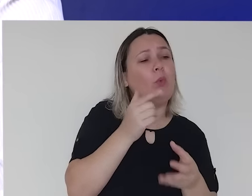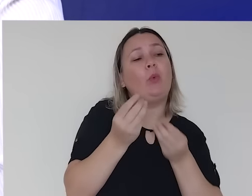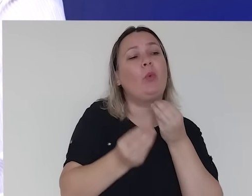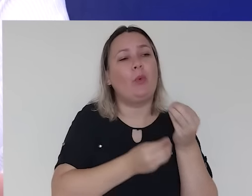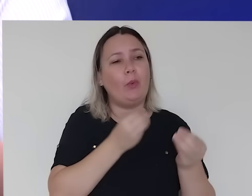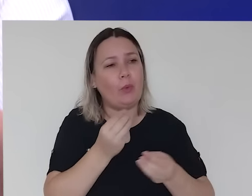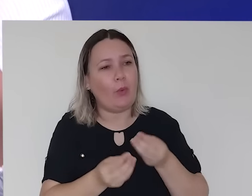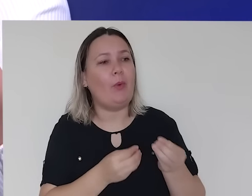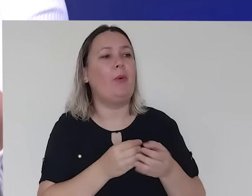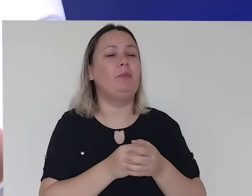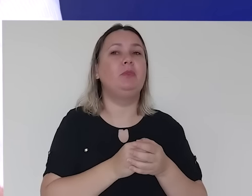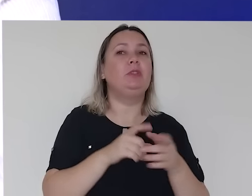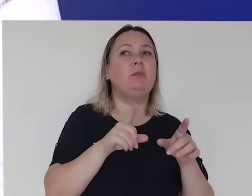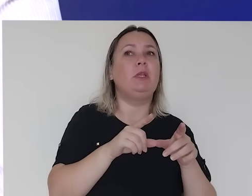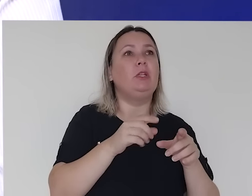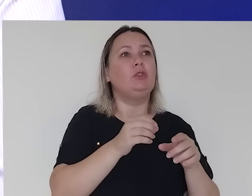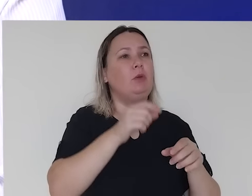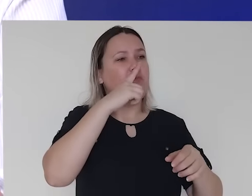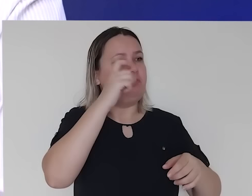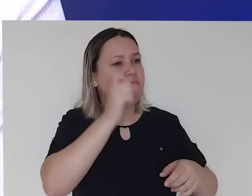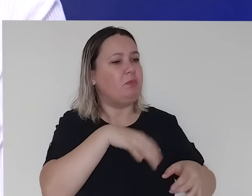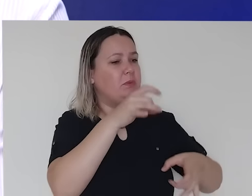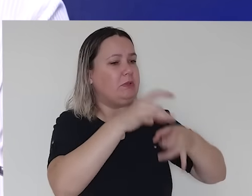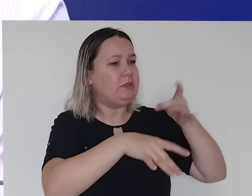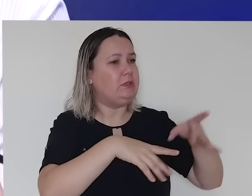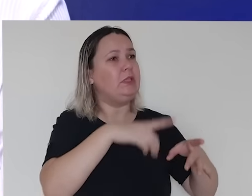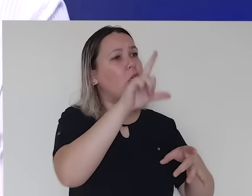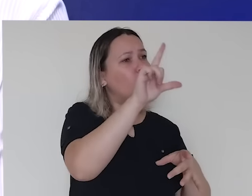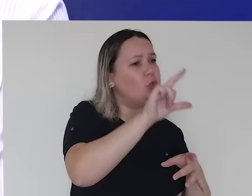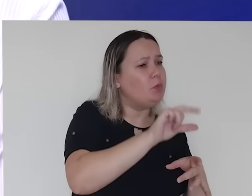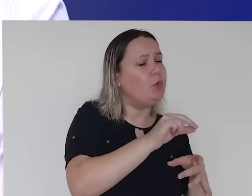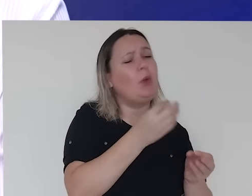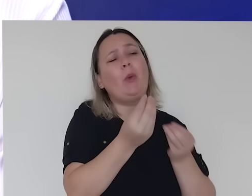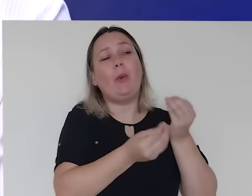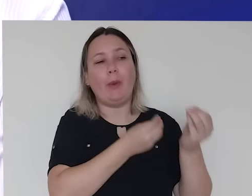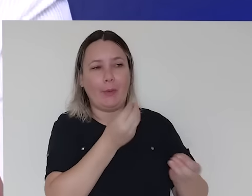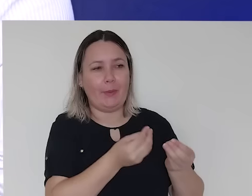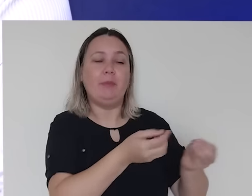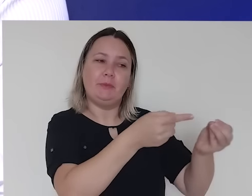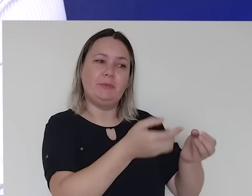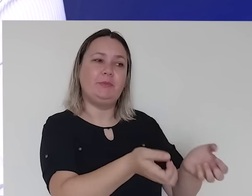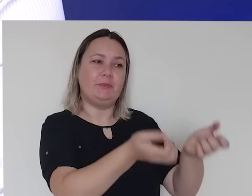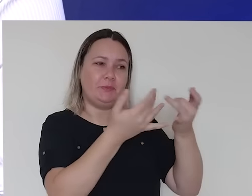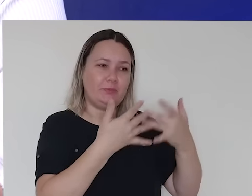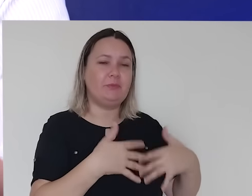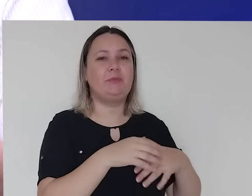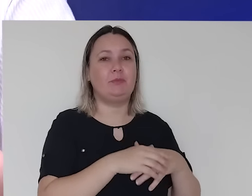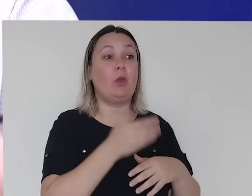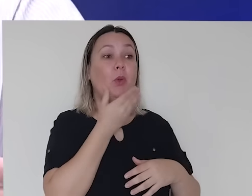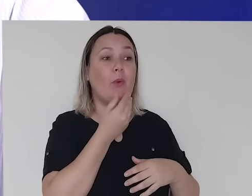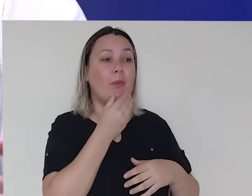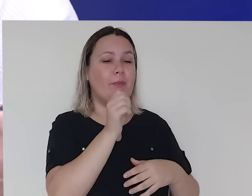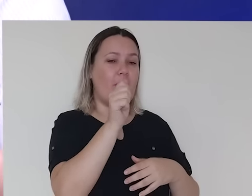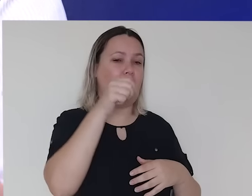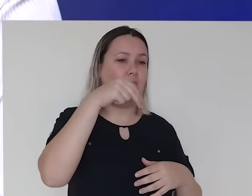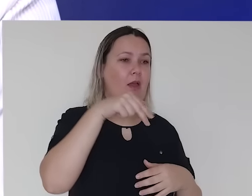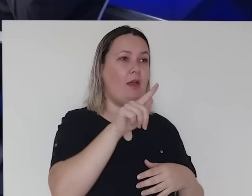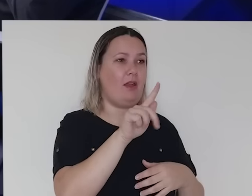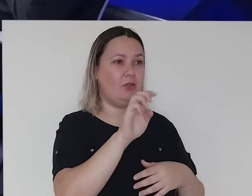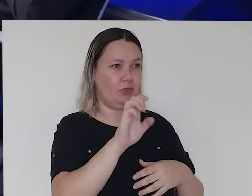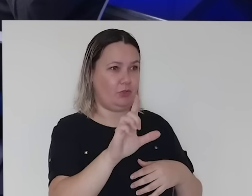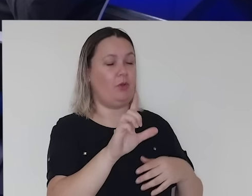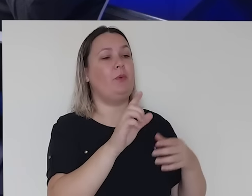emissor que é o mais poluente né Angel Então conta um pouquinho pra gente tu como suprimentos também né trazendo aí